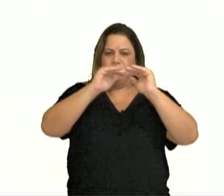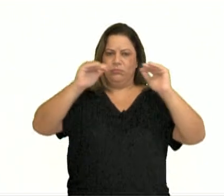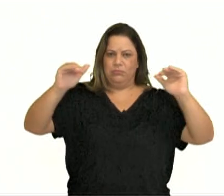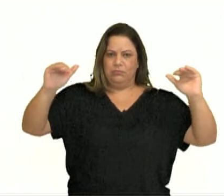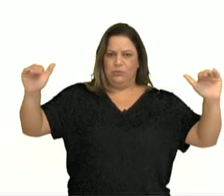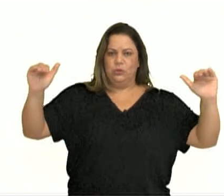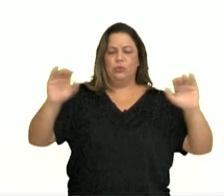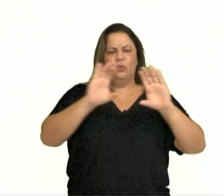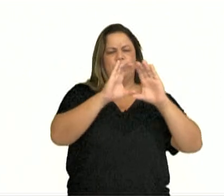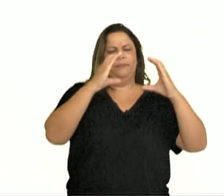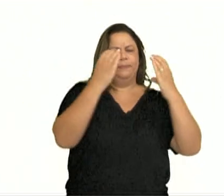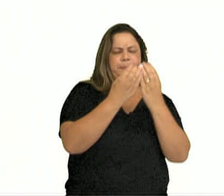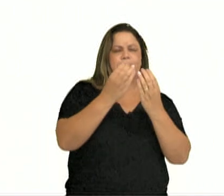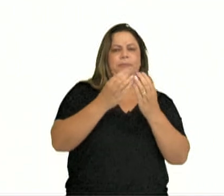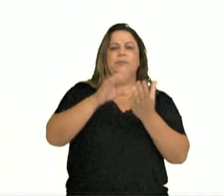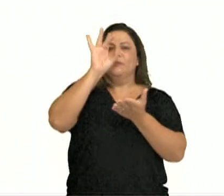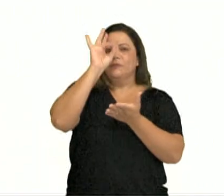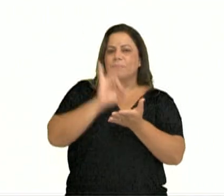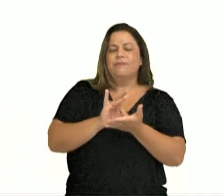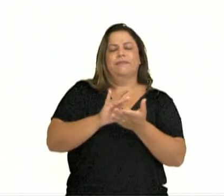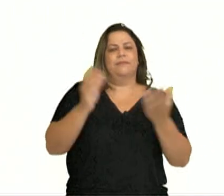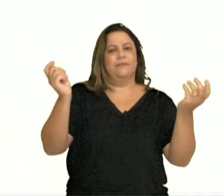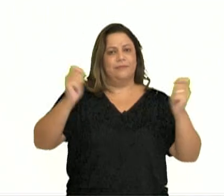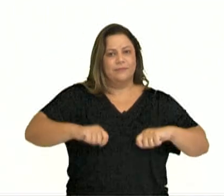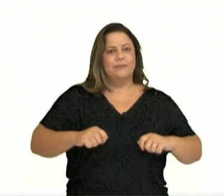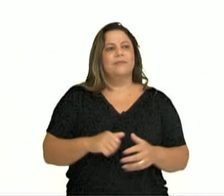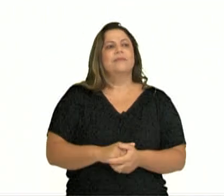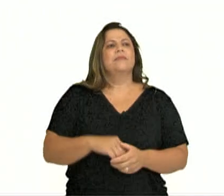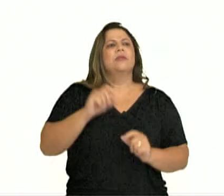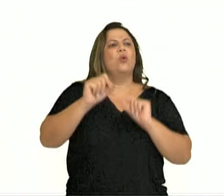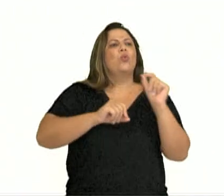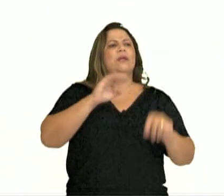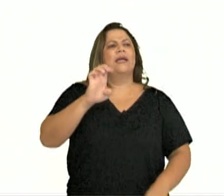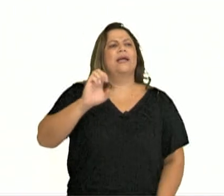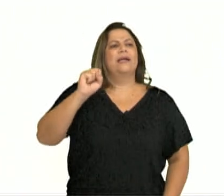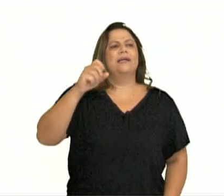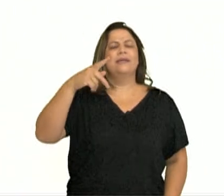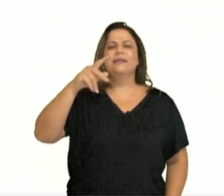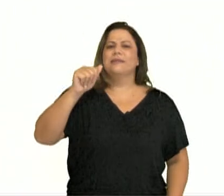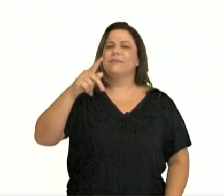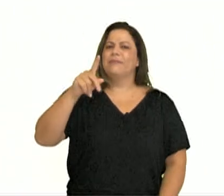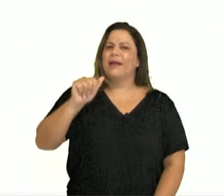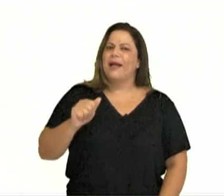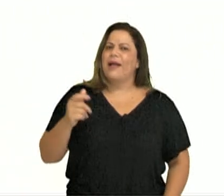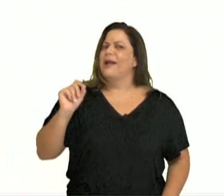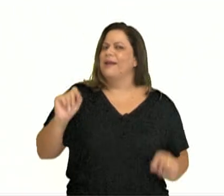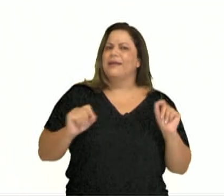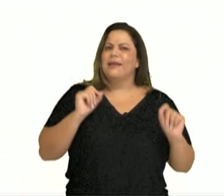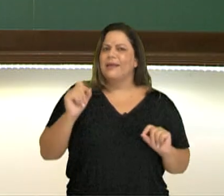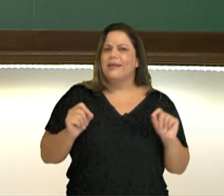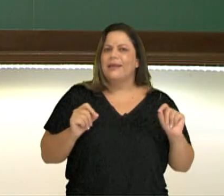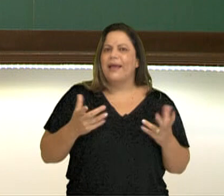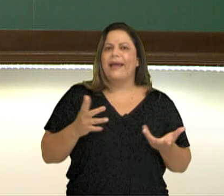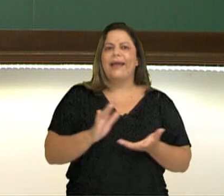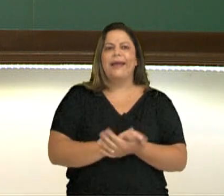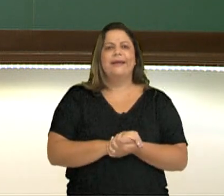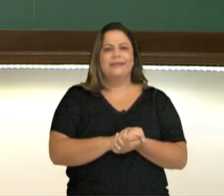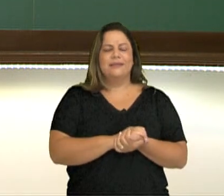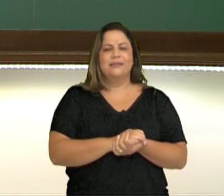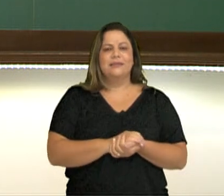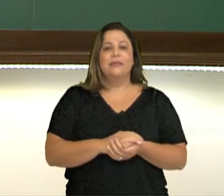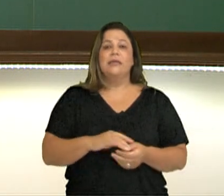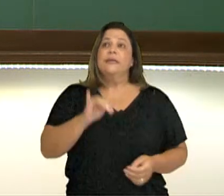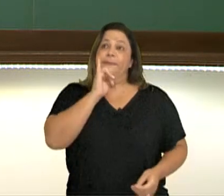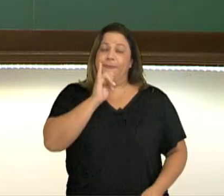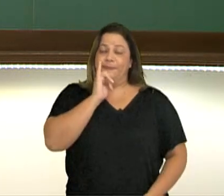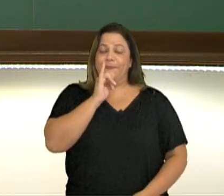em 1939. Olha lá, espala. Quem é a espala, professor? Sabia que... o maestro